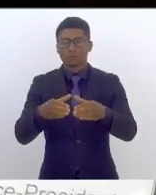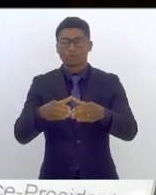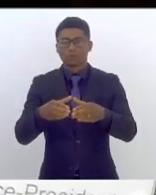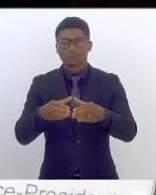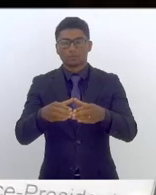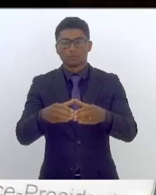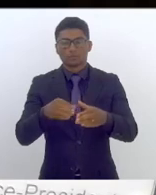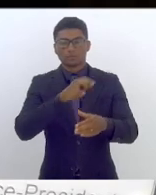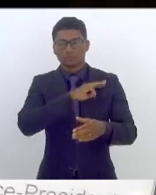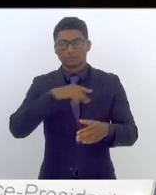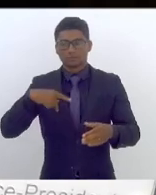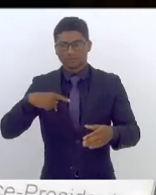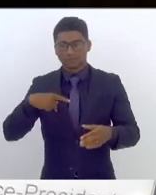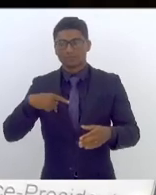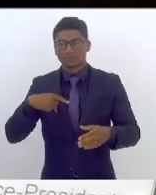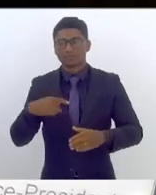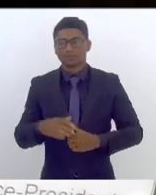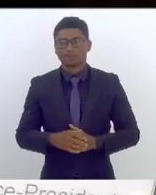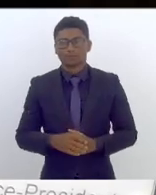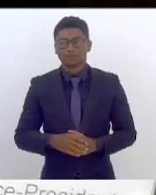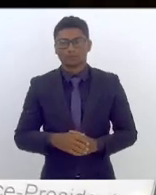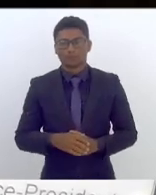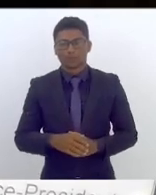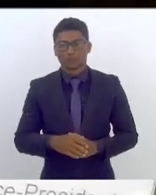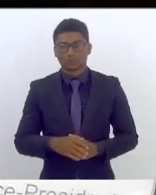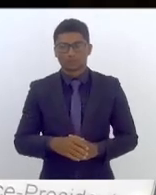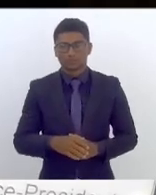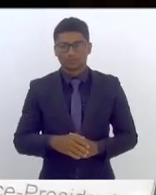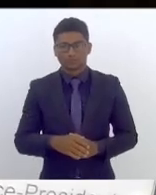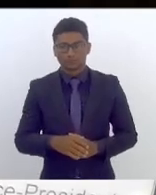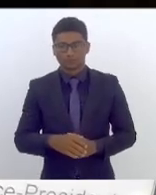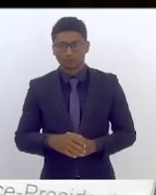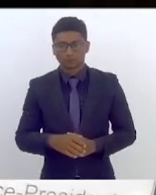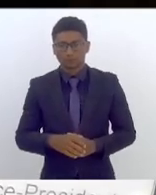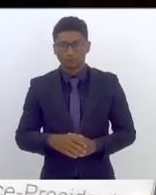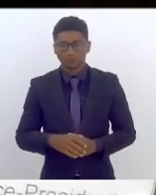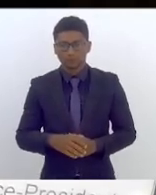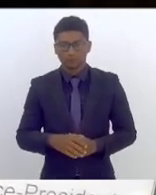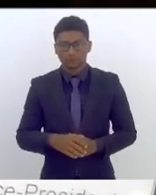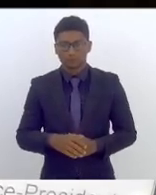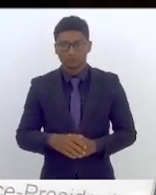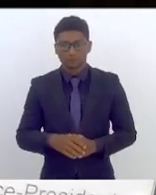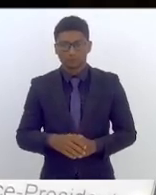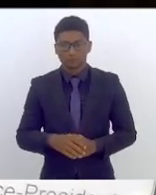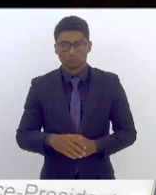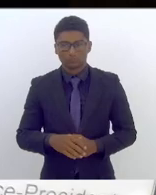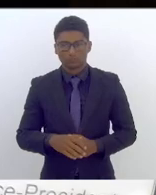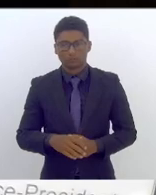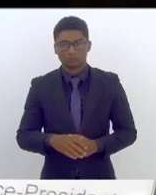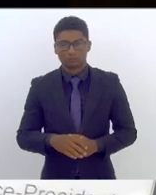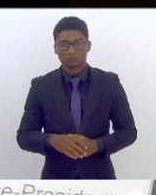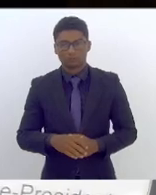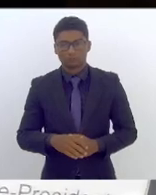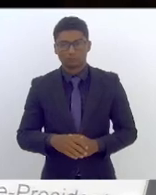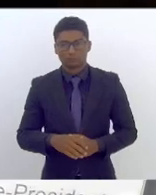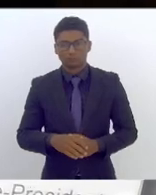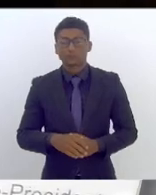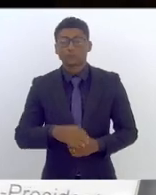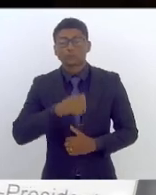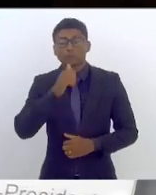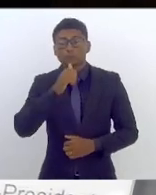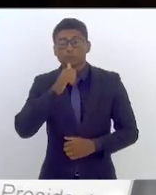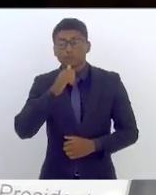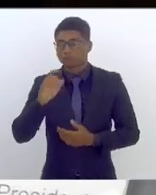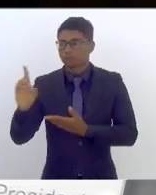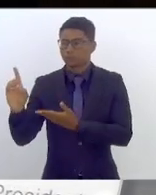ministério público e nós recebemos uma a corregedora chegou muito nervosa